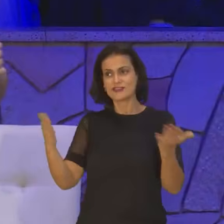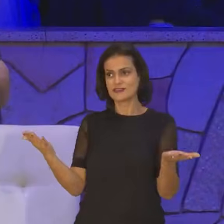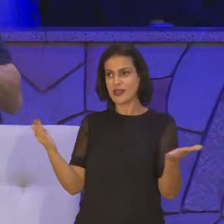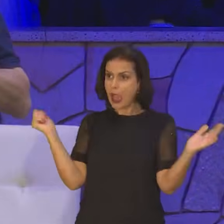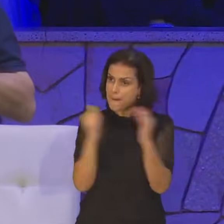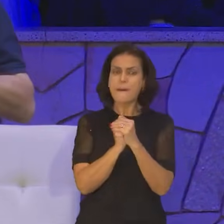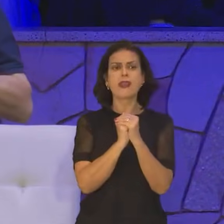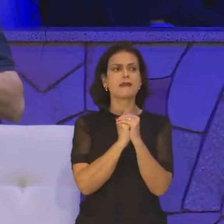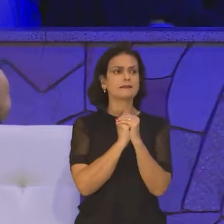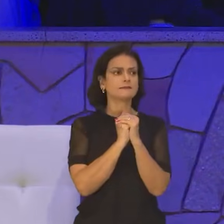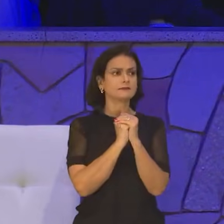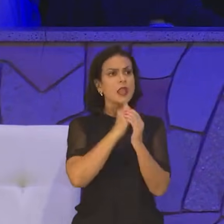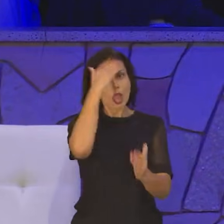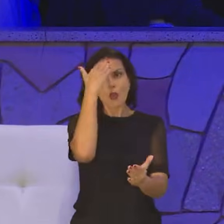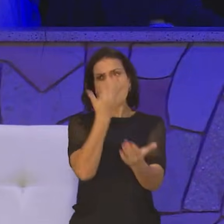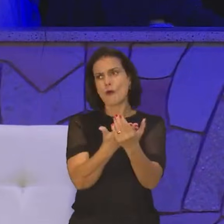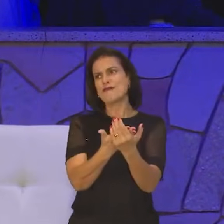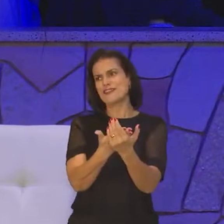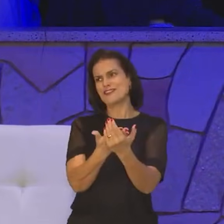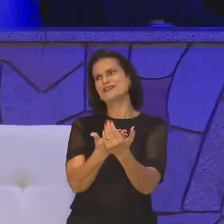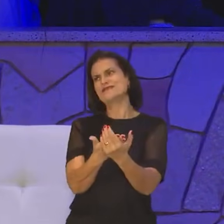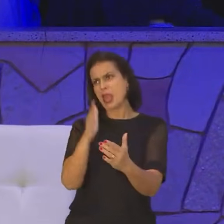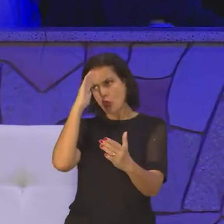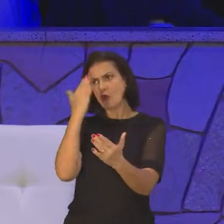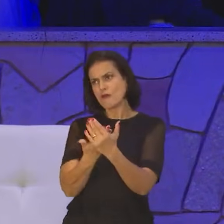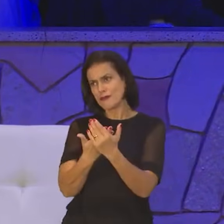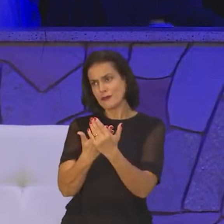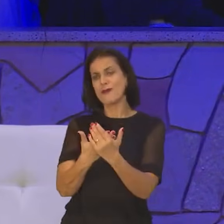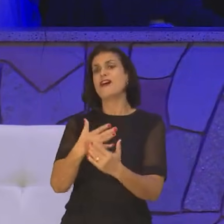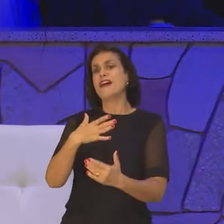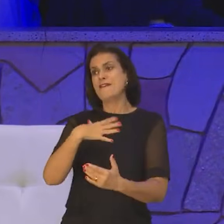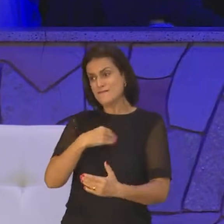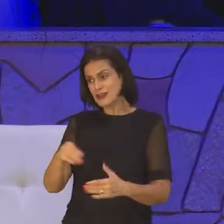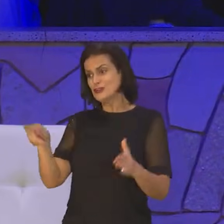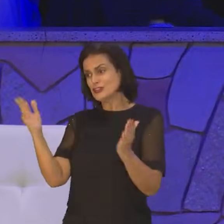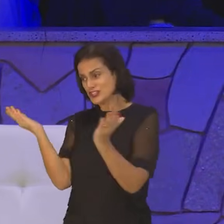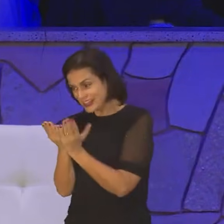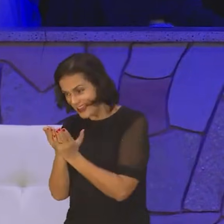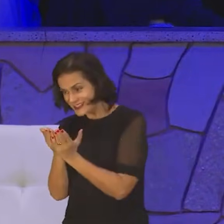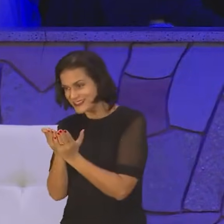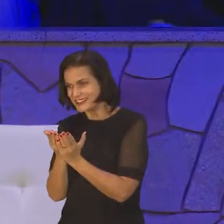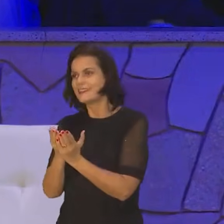Amém, eu creio nessa palavra, filho de crente, crente.